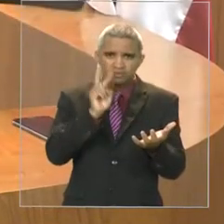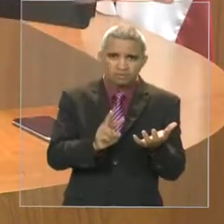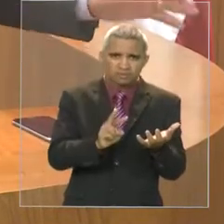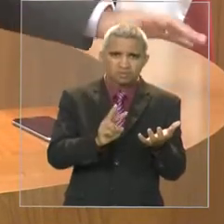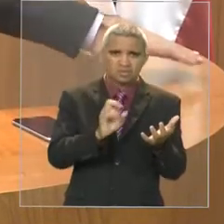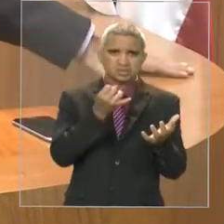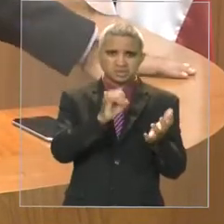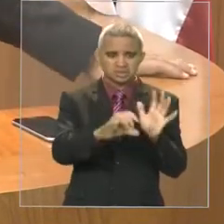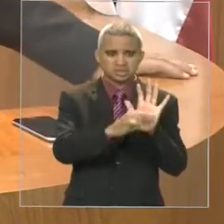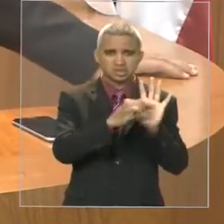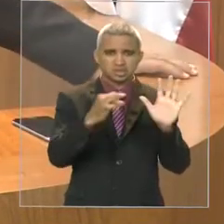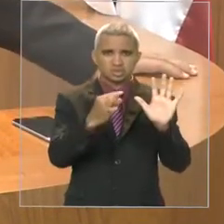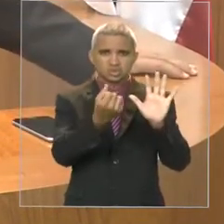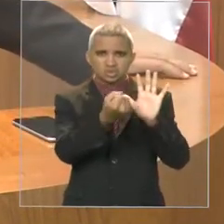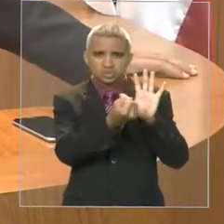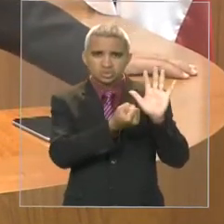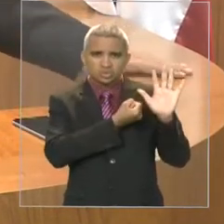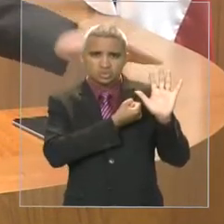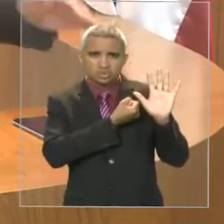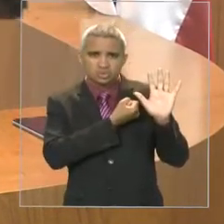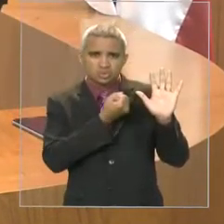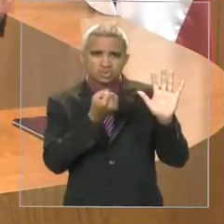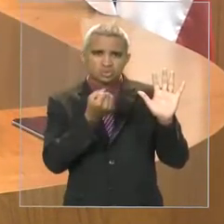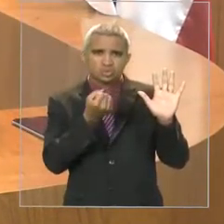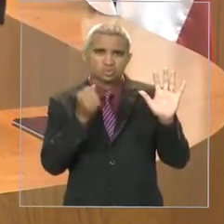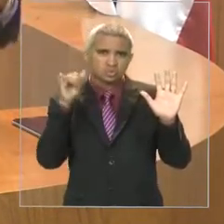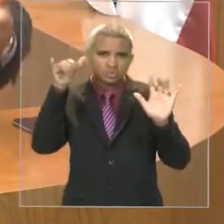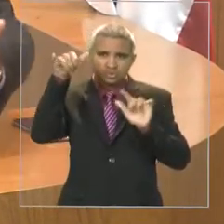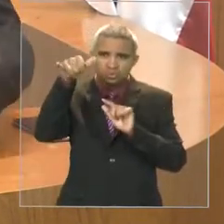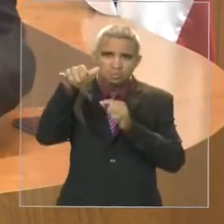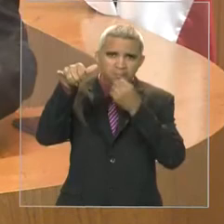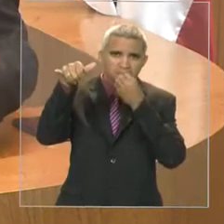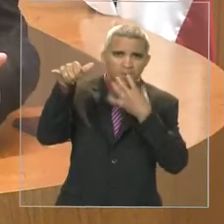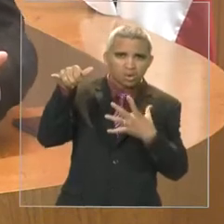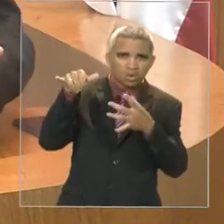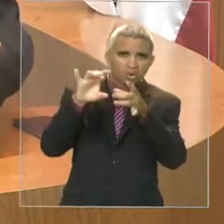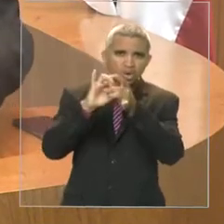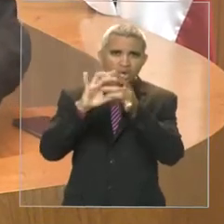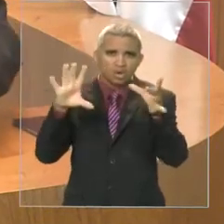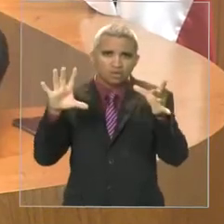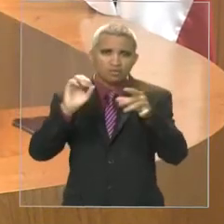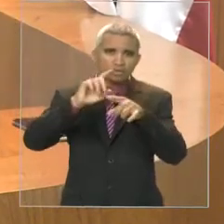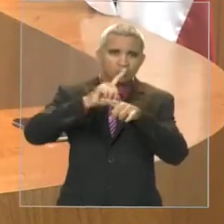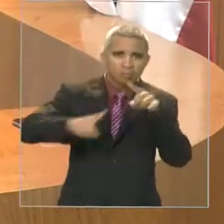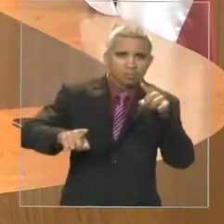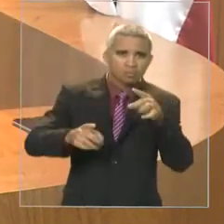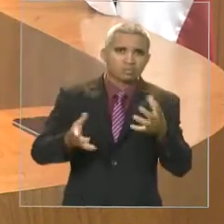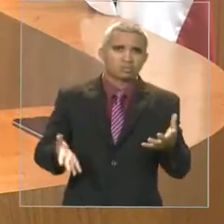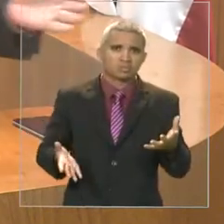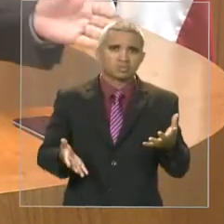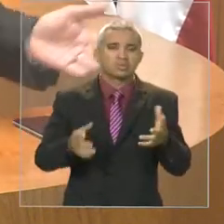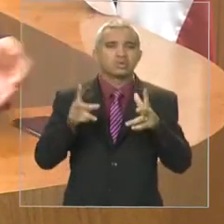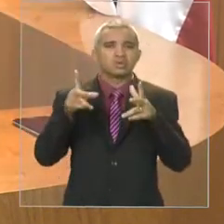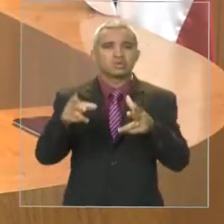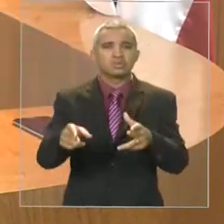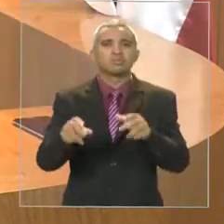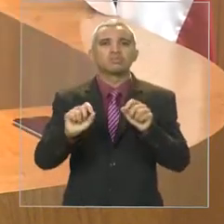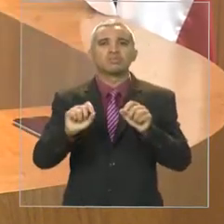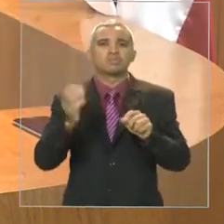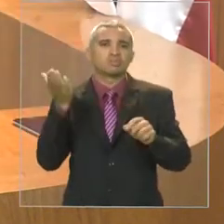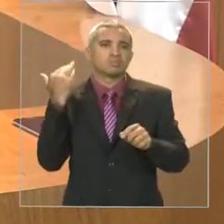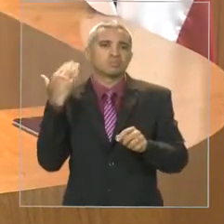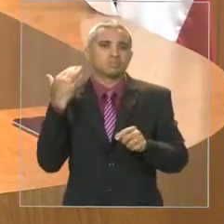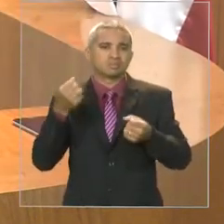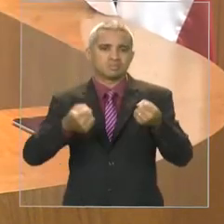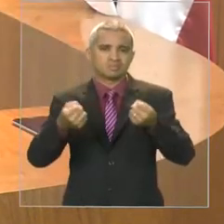existe aquela aeronave ou não? É como se nós fizéssemos agora a licitação das ambulâncias como foi e não viessem novas, viessem